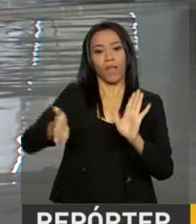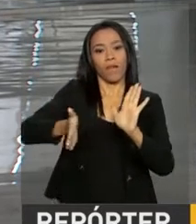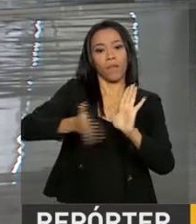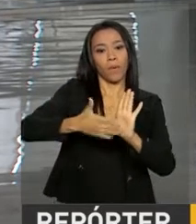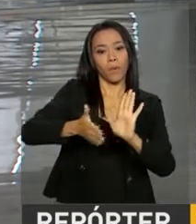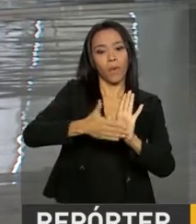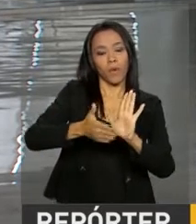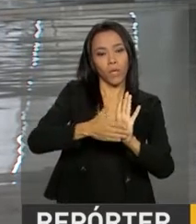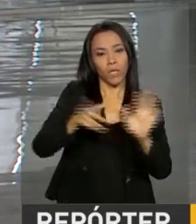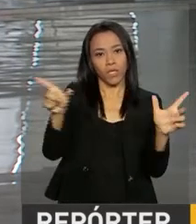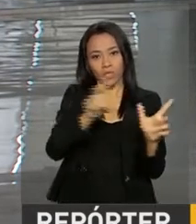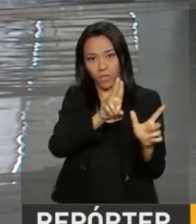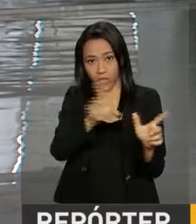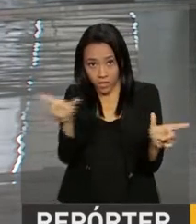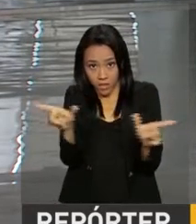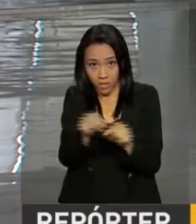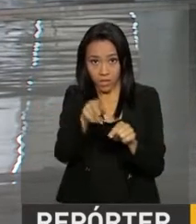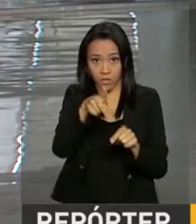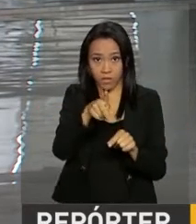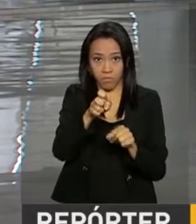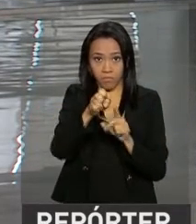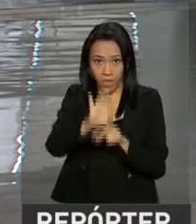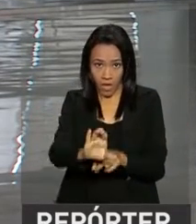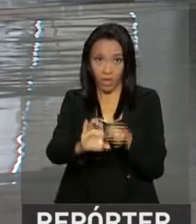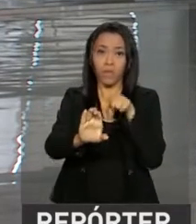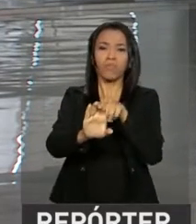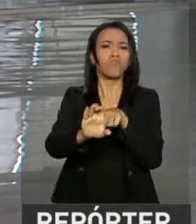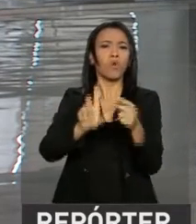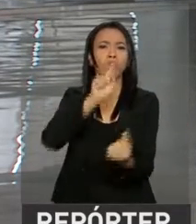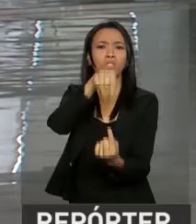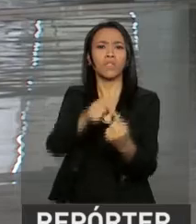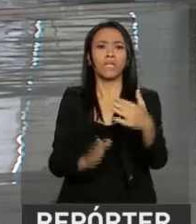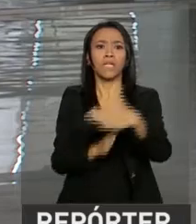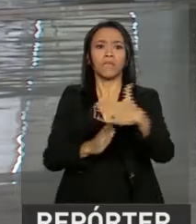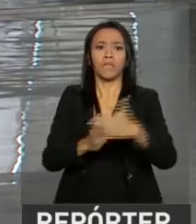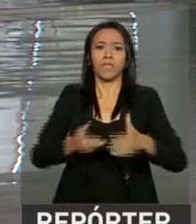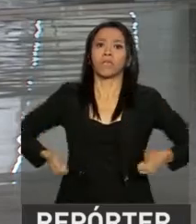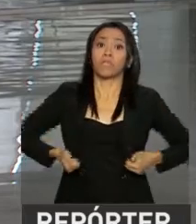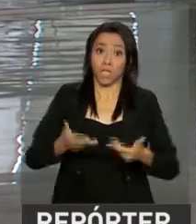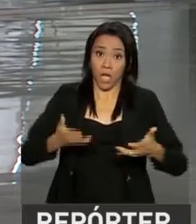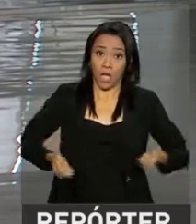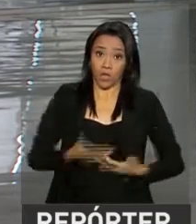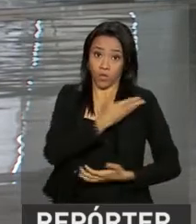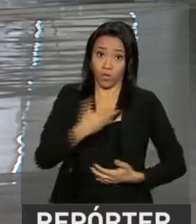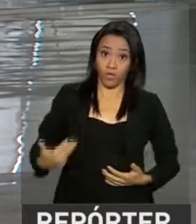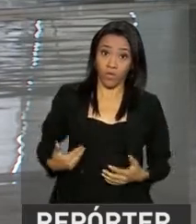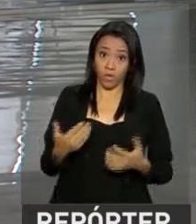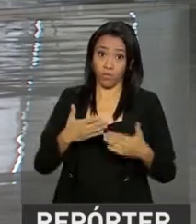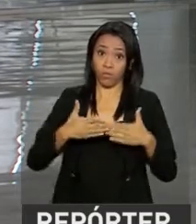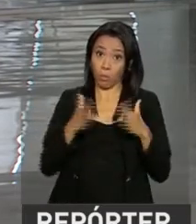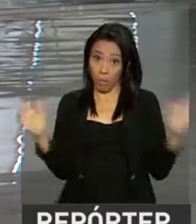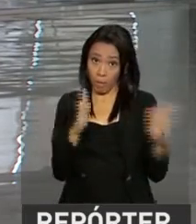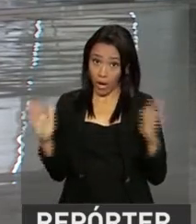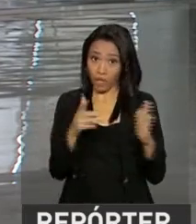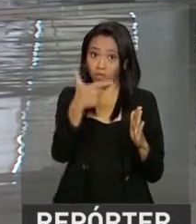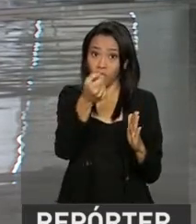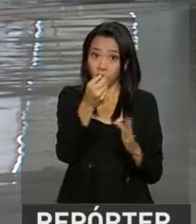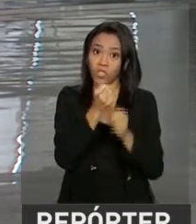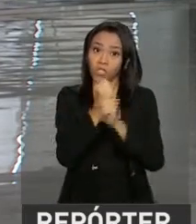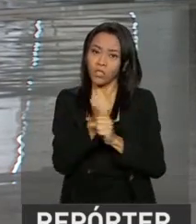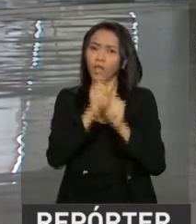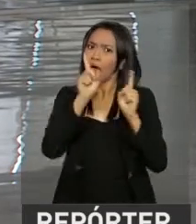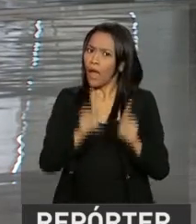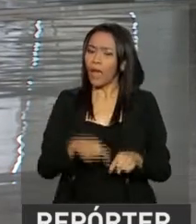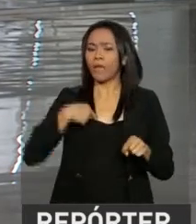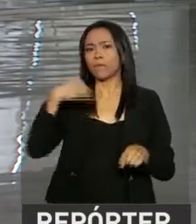que limita o aumento dos gastos públicos pelos próximos 20 anos é fundamental para o governo